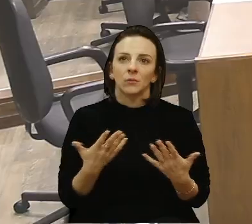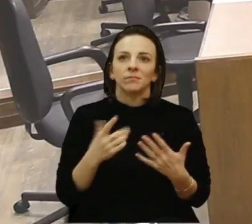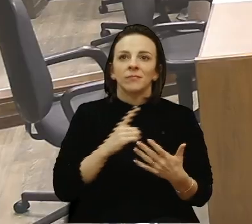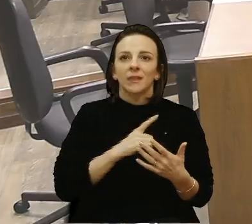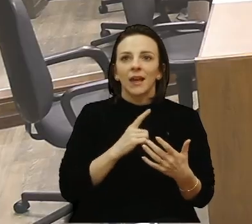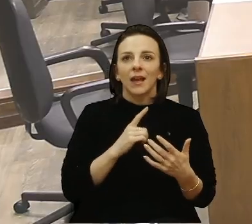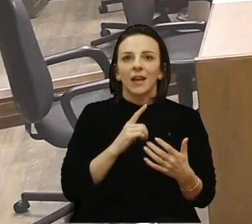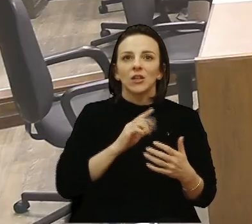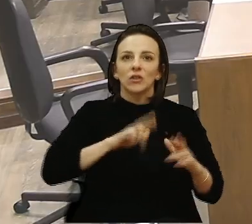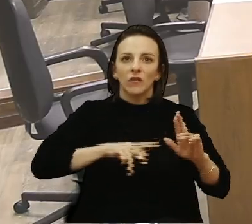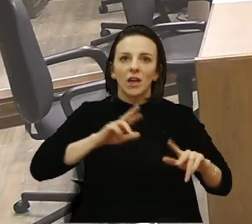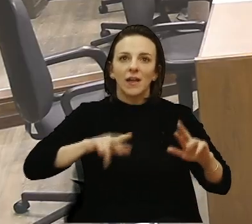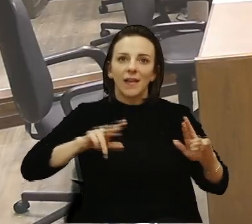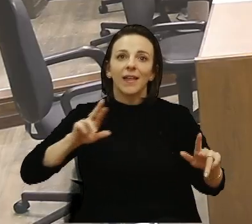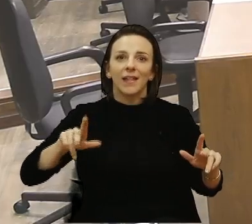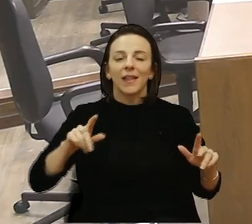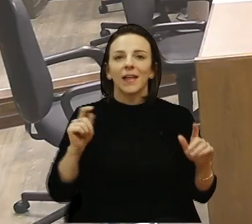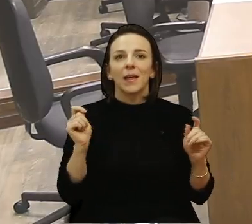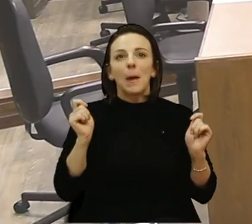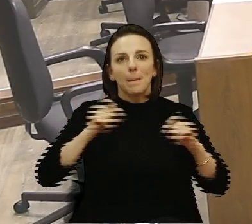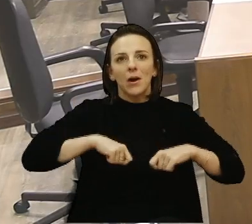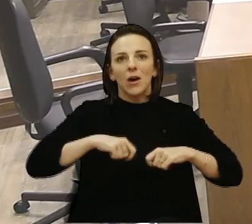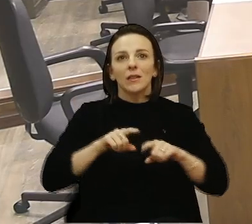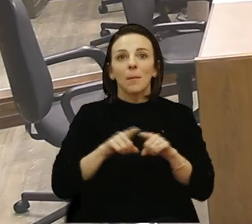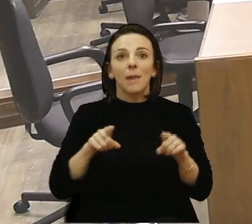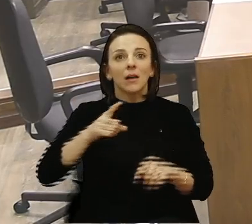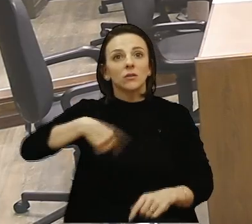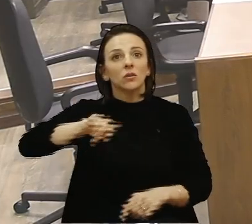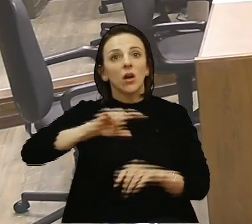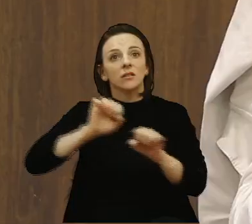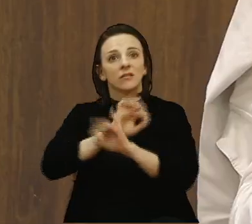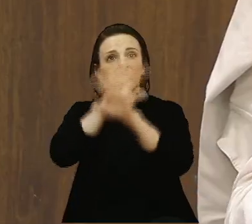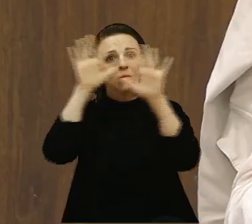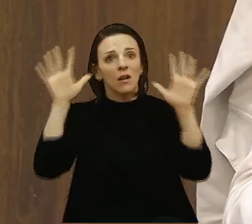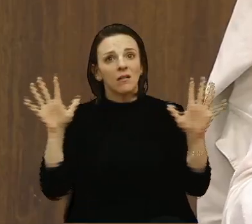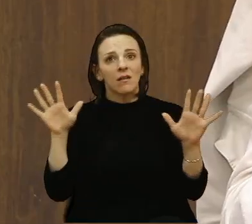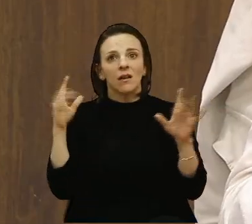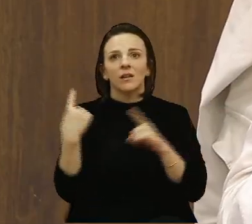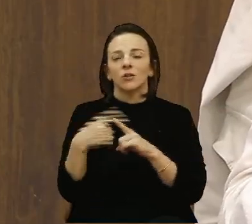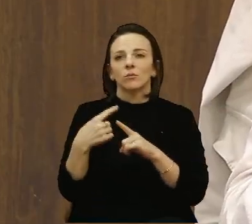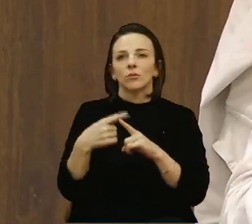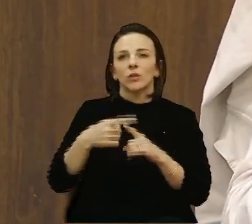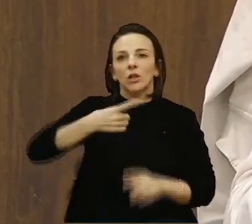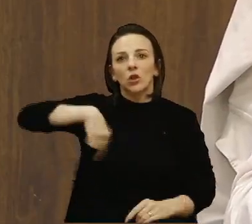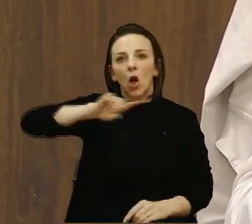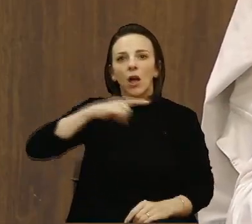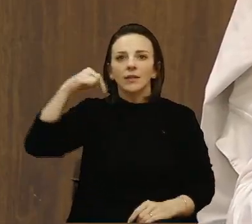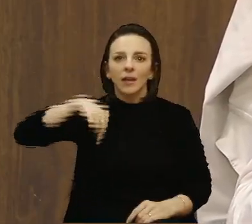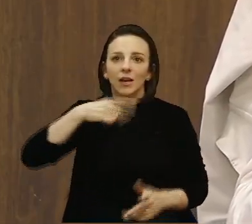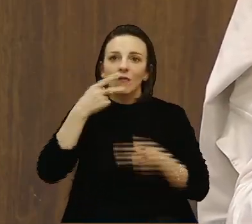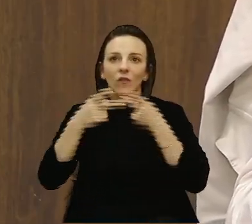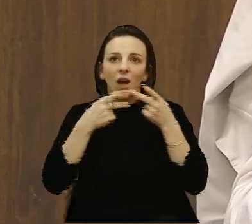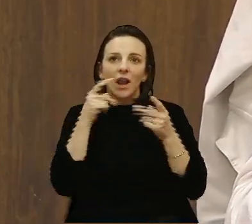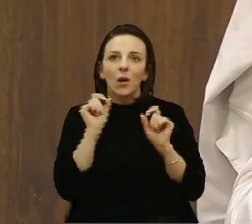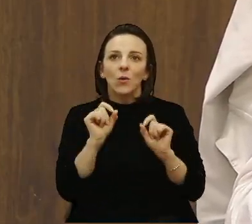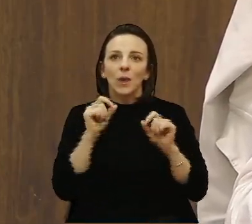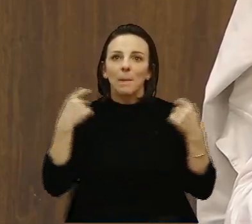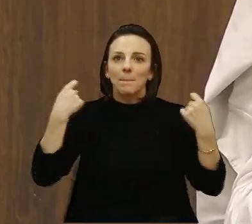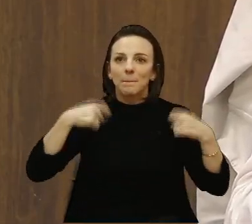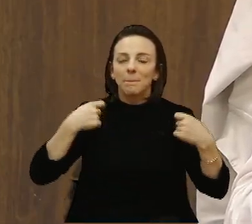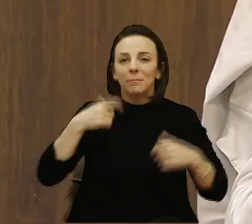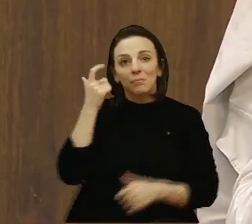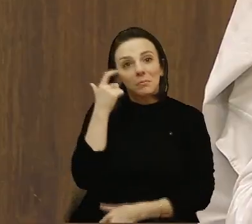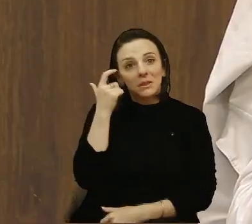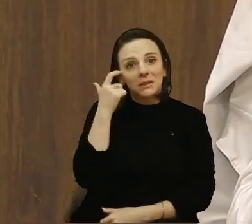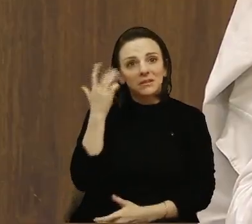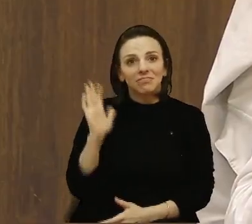que somos transparentes, somos muito, né? Porque nós falamos no microfone o que nós pensamos, estamos aqui para falar o que nós pensamos, né? Quando eu saio de casa todos os dias, eu sempre falo,